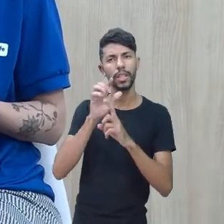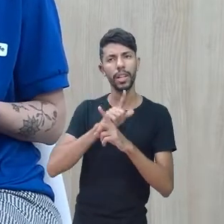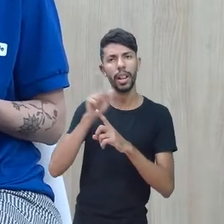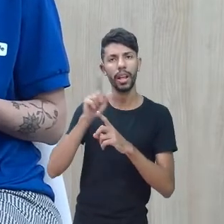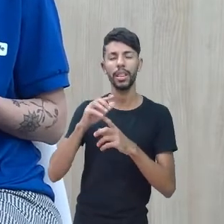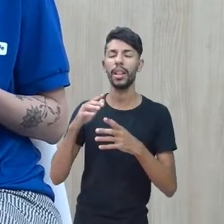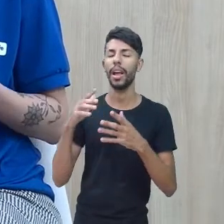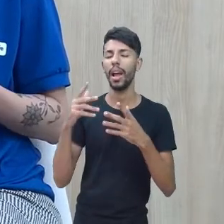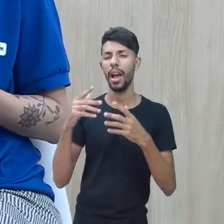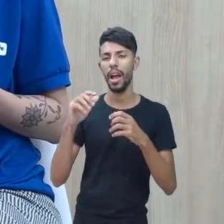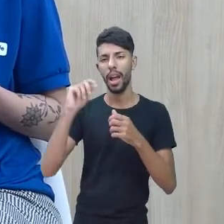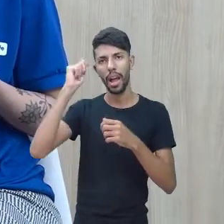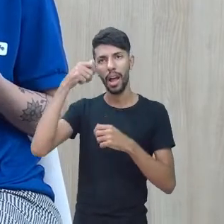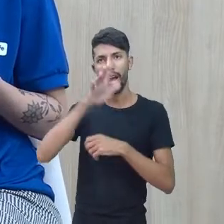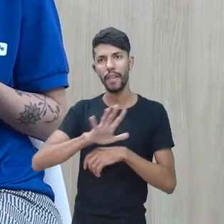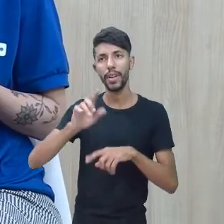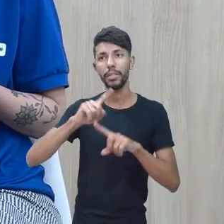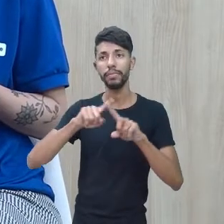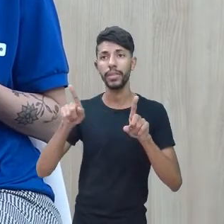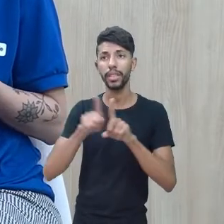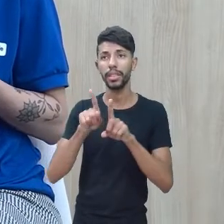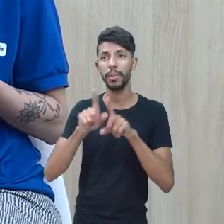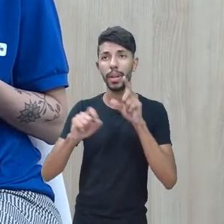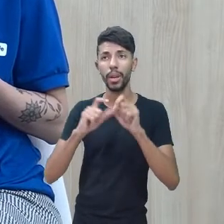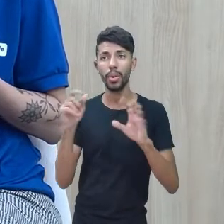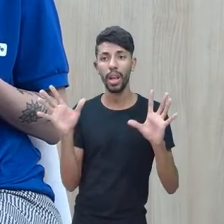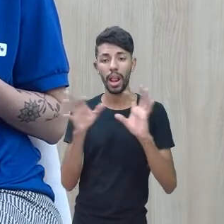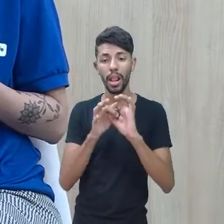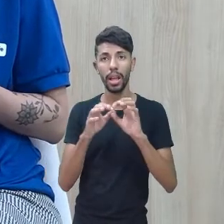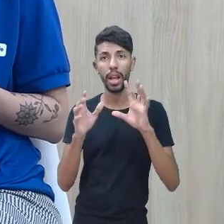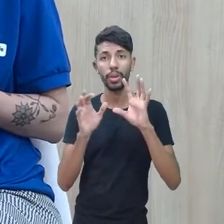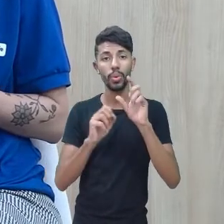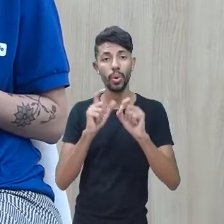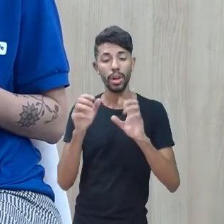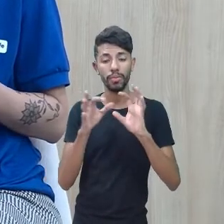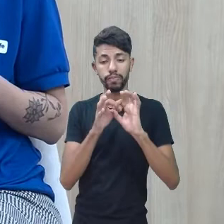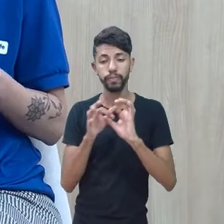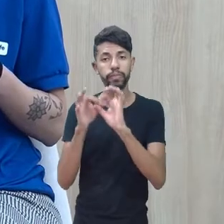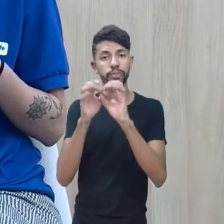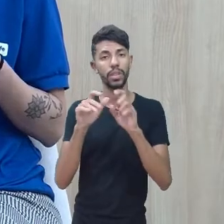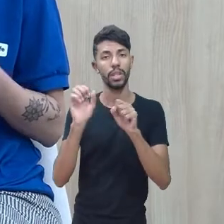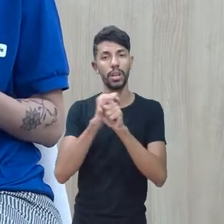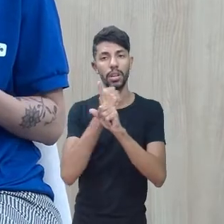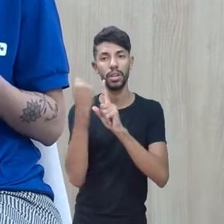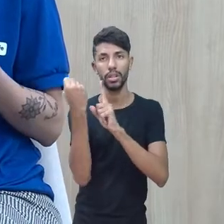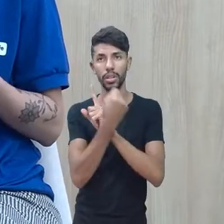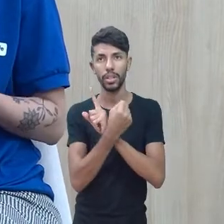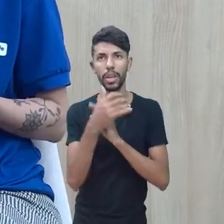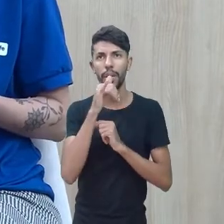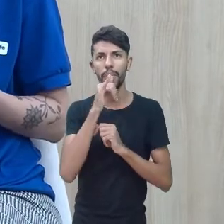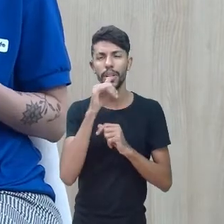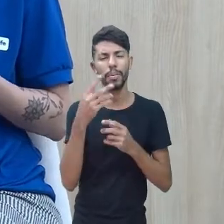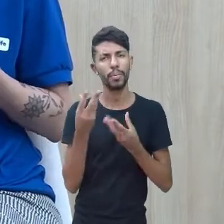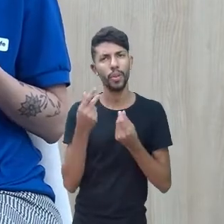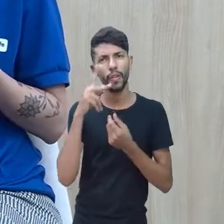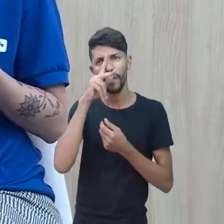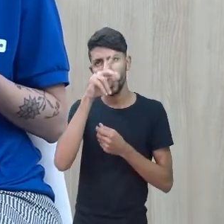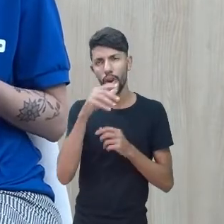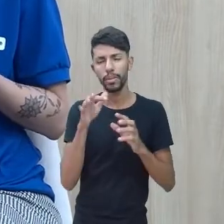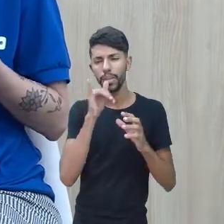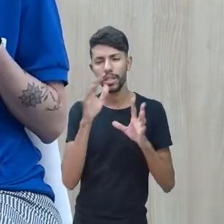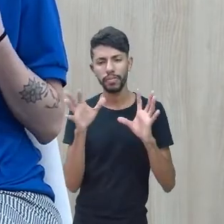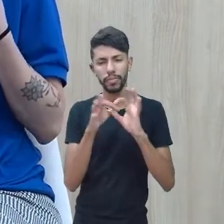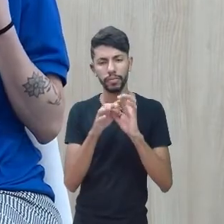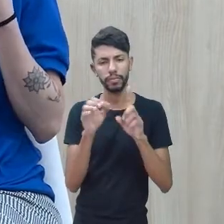também que tem muita questão da coesão social, né? Muito forte lá essa questão da conexão, da ligação. Então,